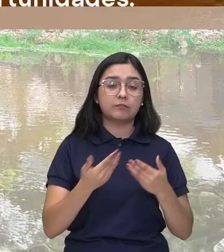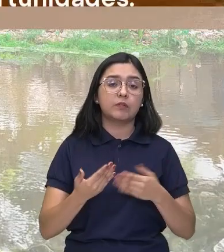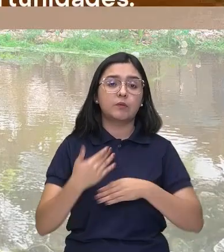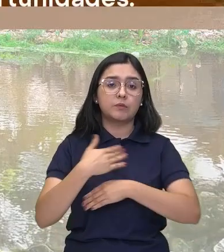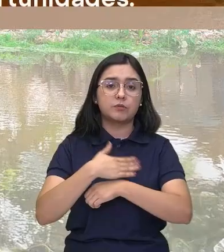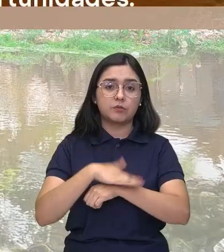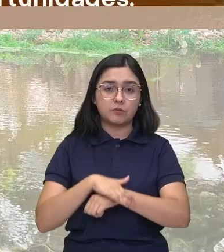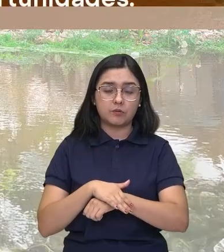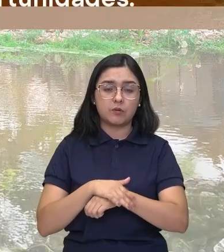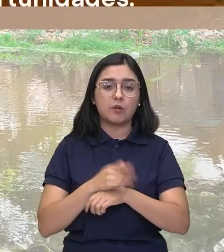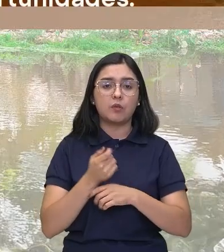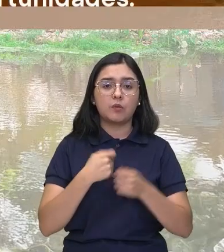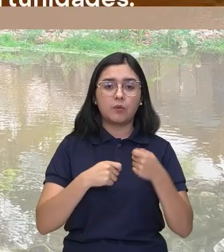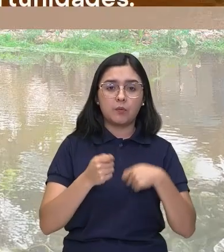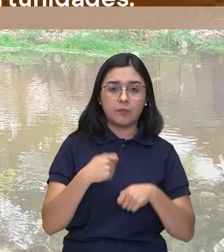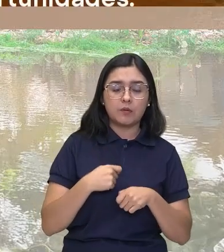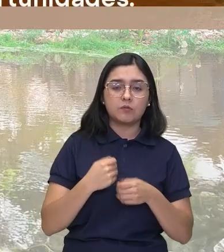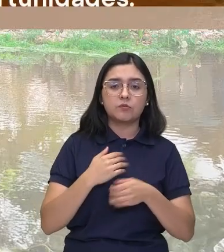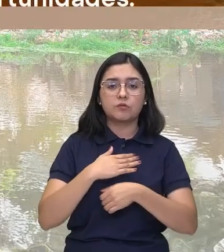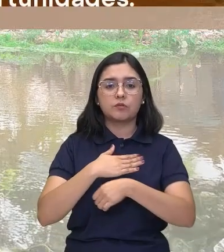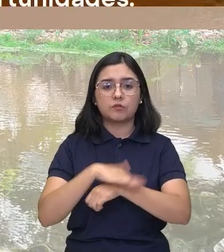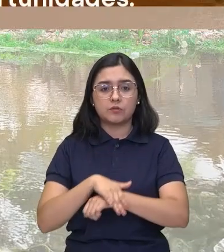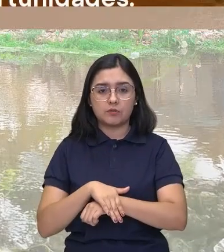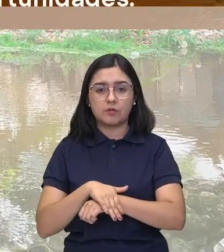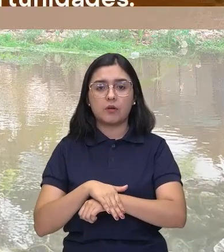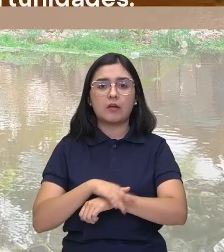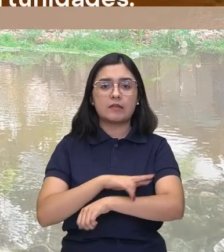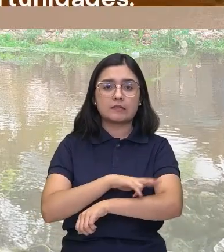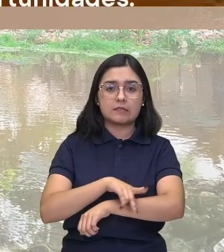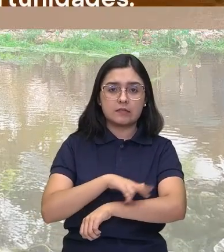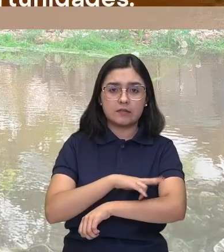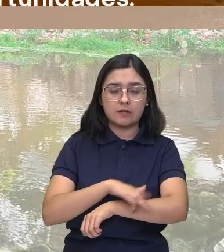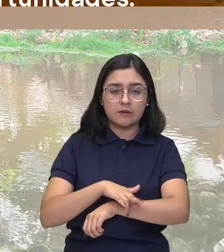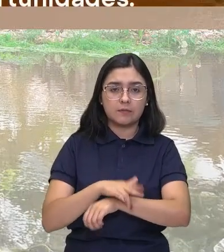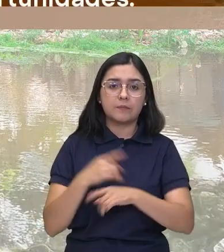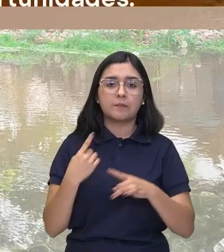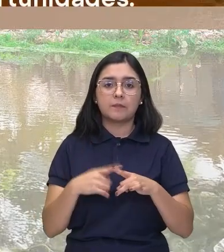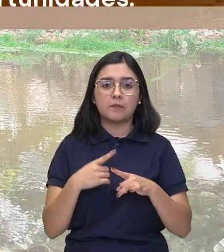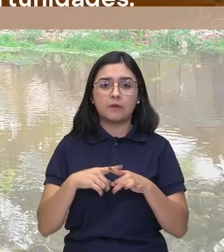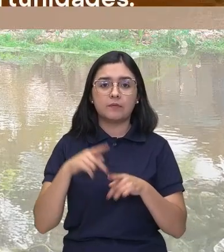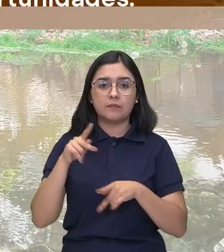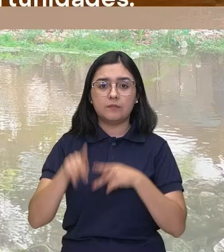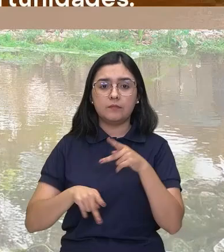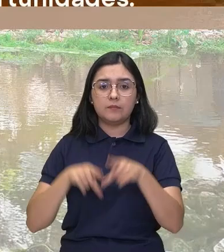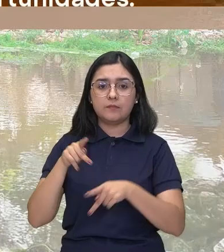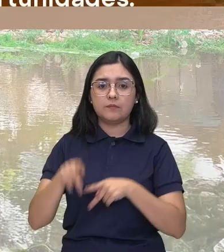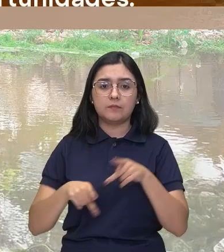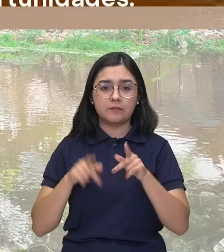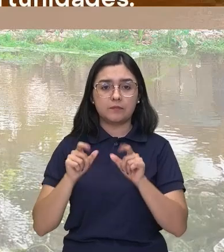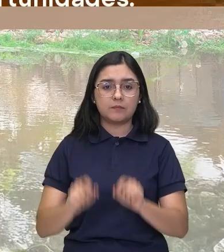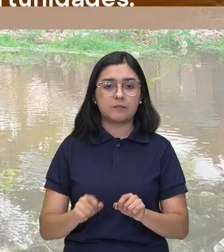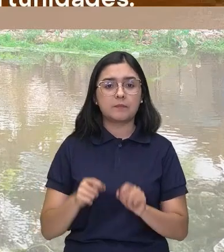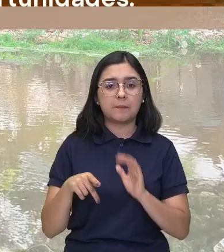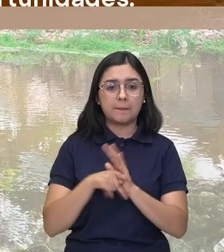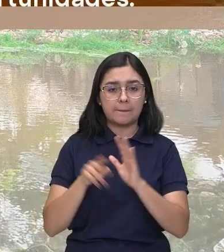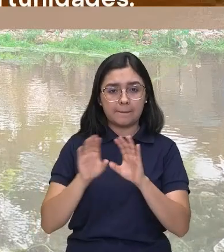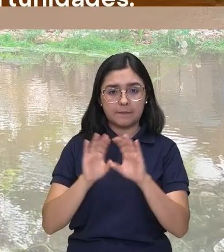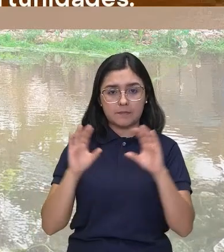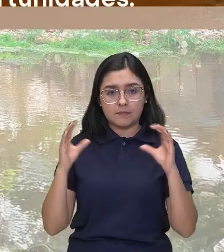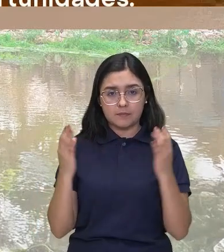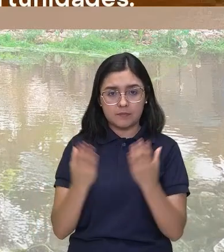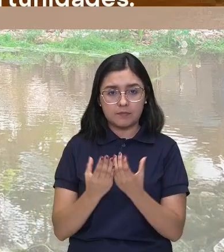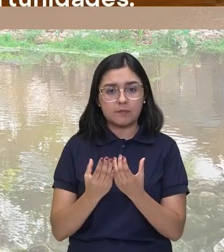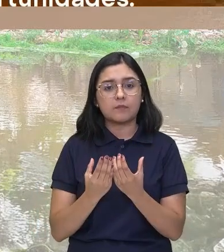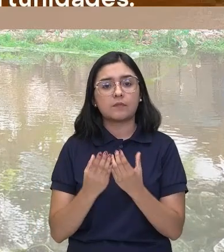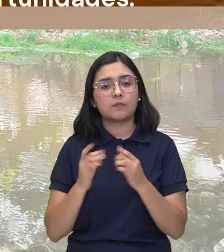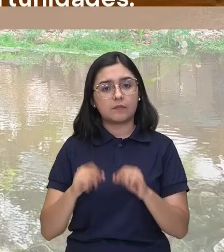discriminação econômica, de discriminação racial, porque a população, né, geralmente dessas comunidades, falando